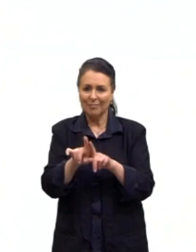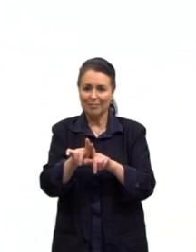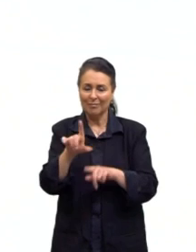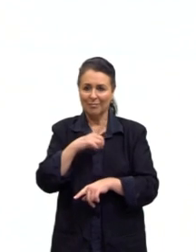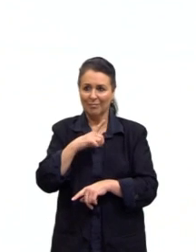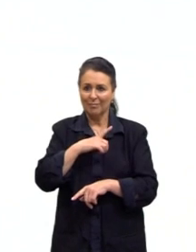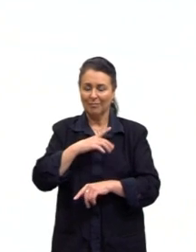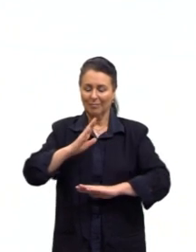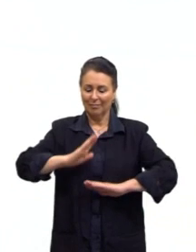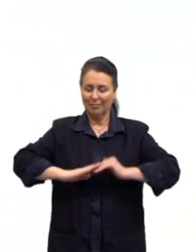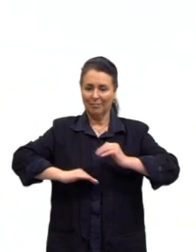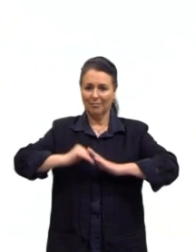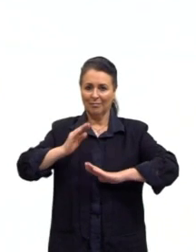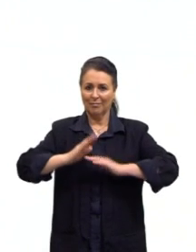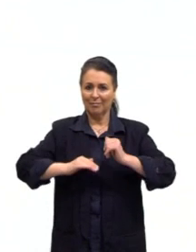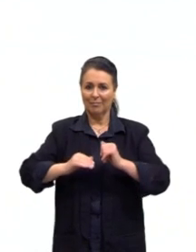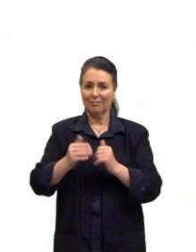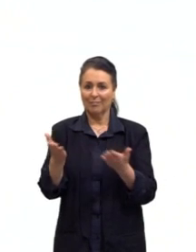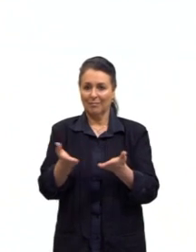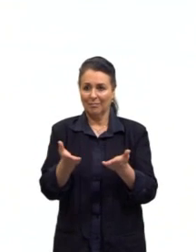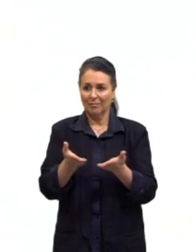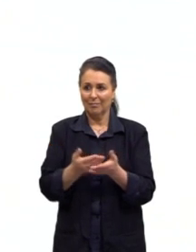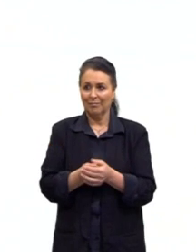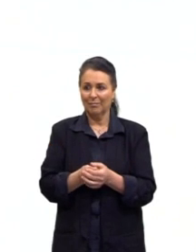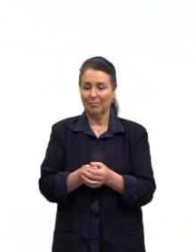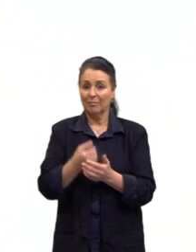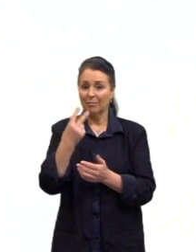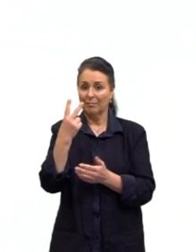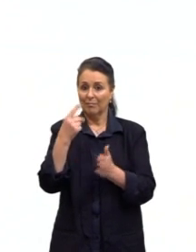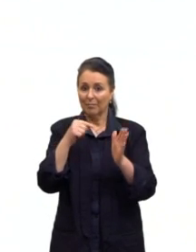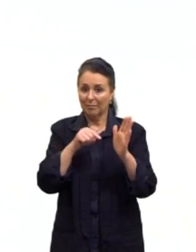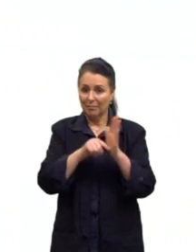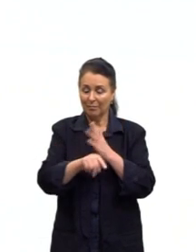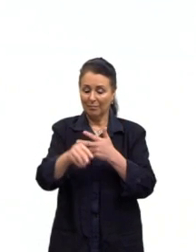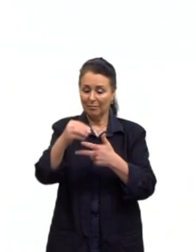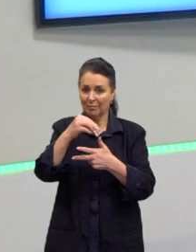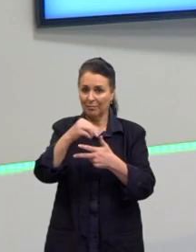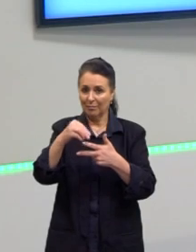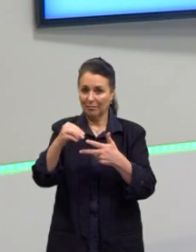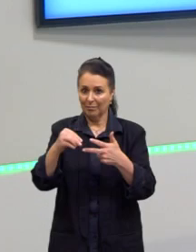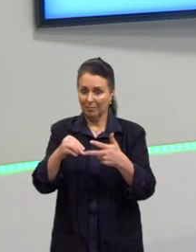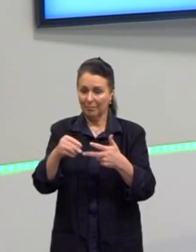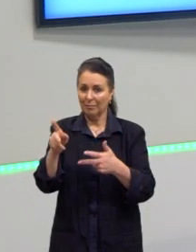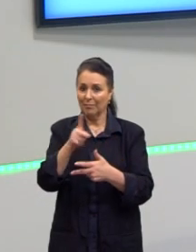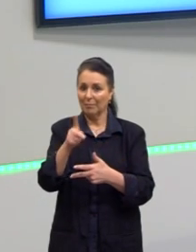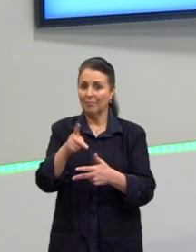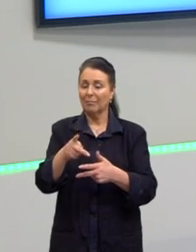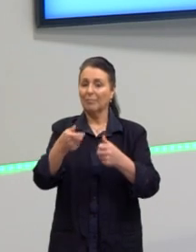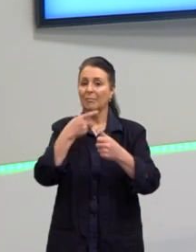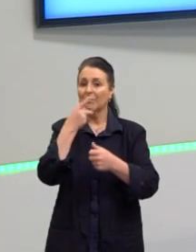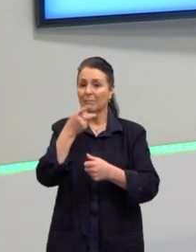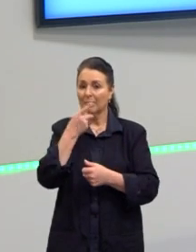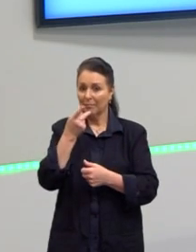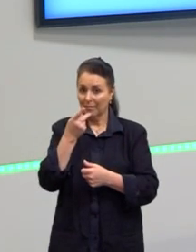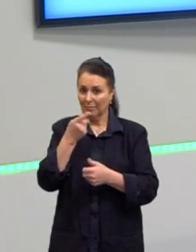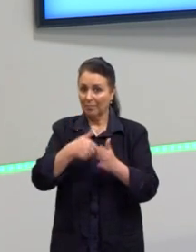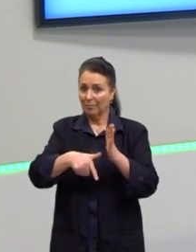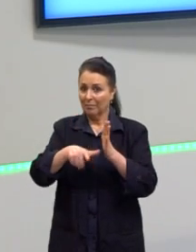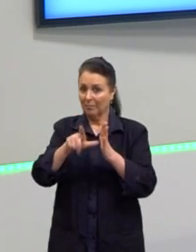vão praticar então rapidinho aqui duas questõezinhas lembra que eu disse que eu ia falar sobre a